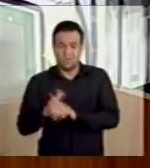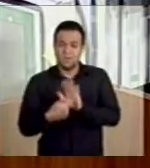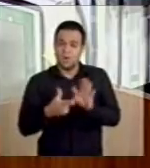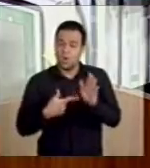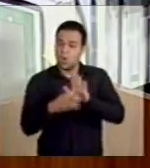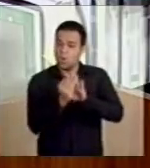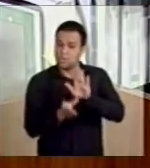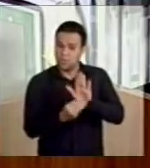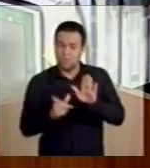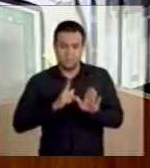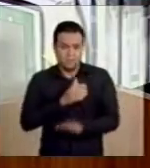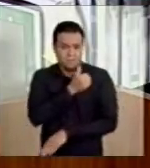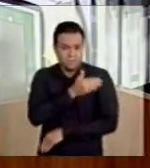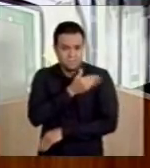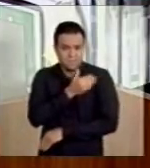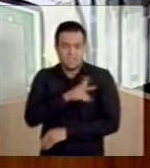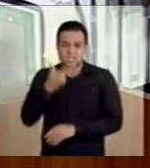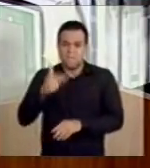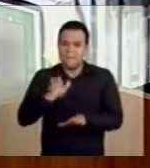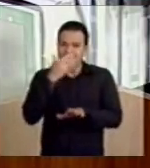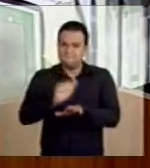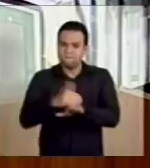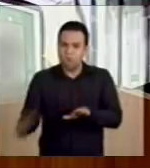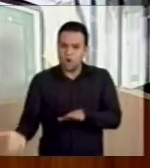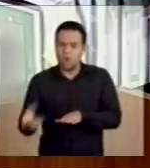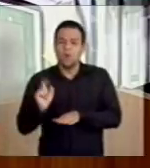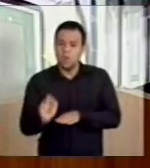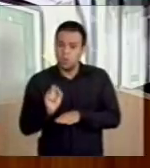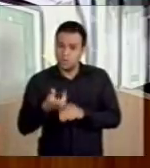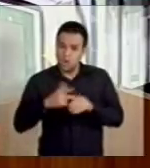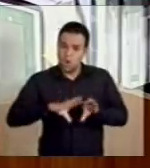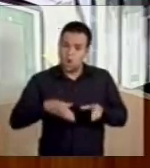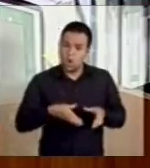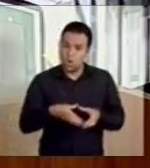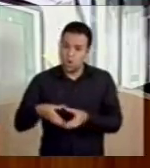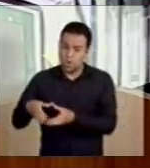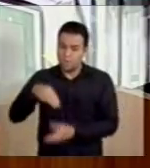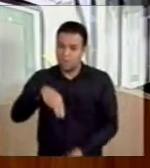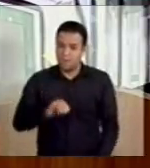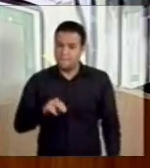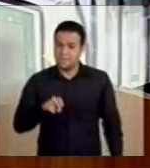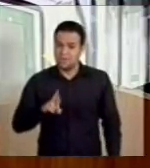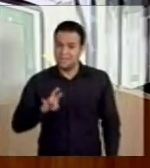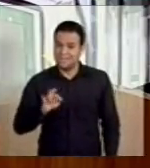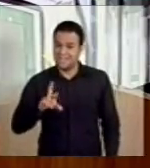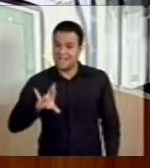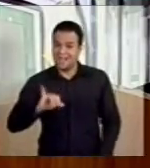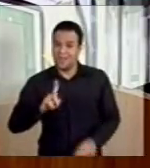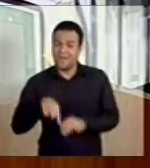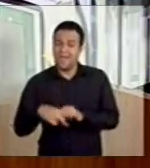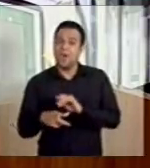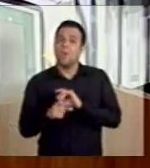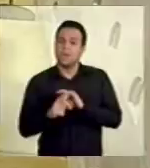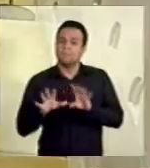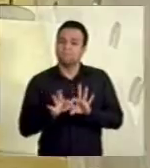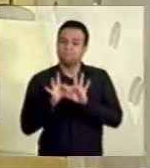conteúdo discriminatório, a exclusão jurídica de grupos minoritários que integram a comunhão